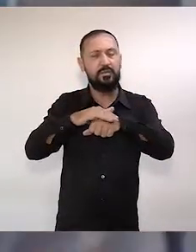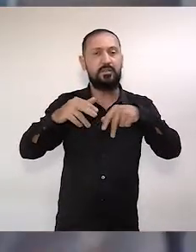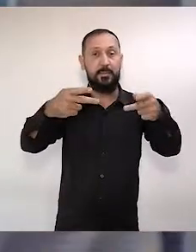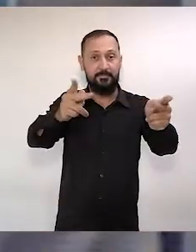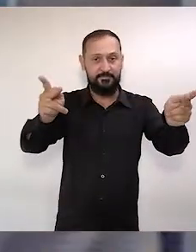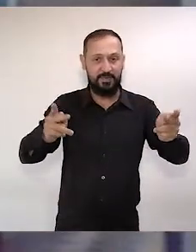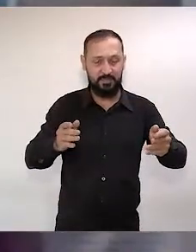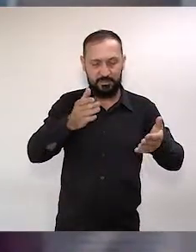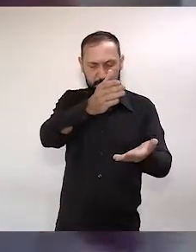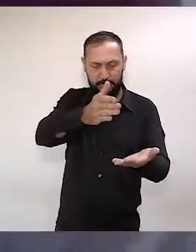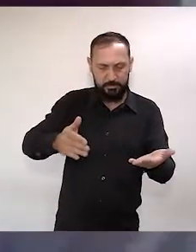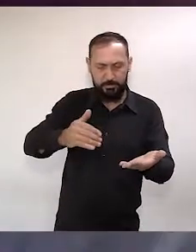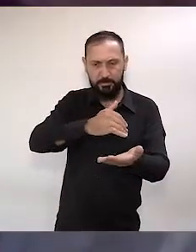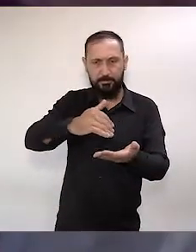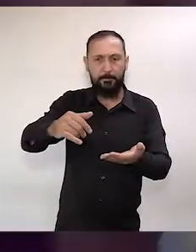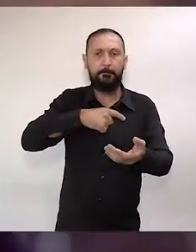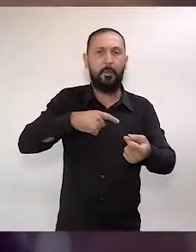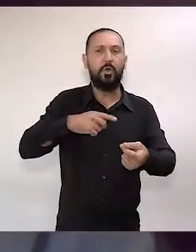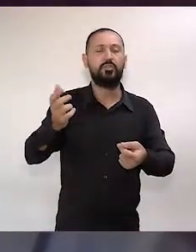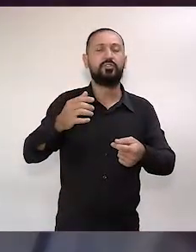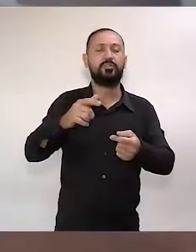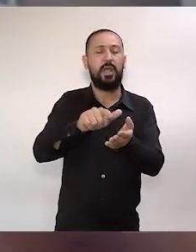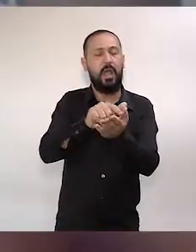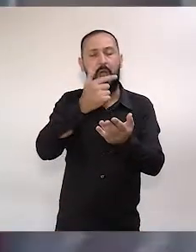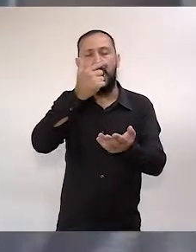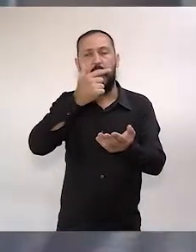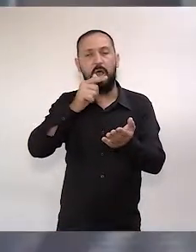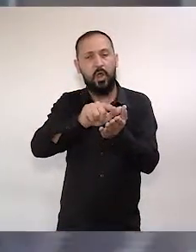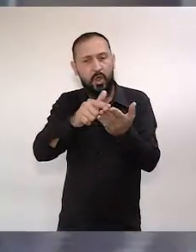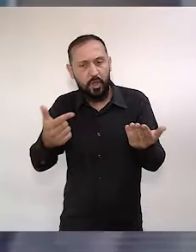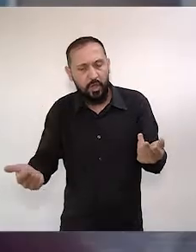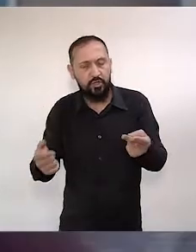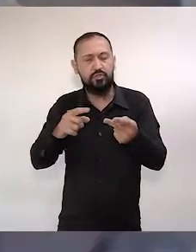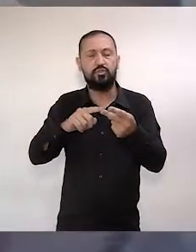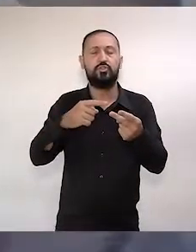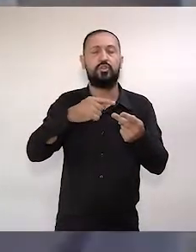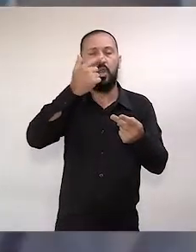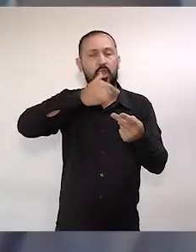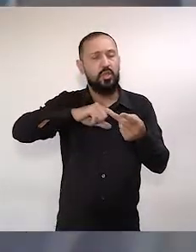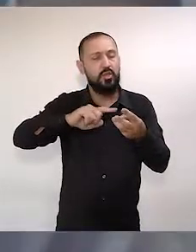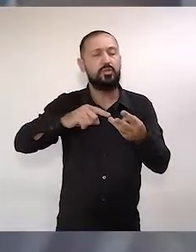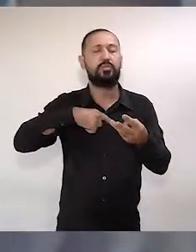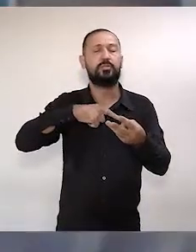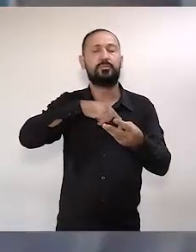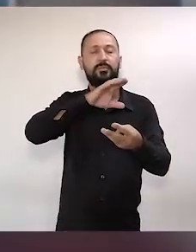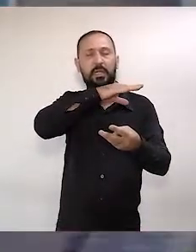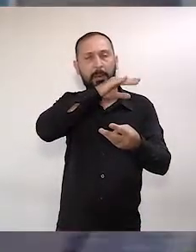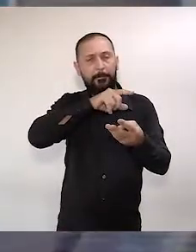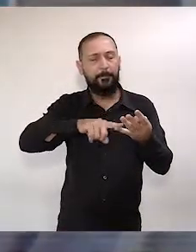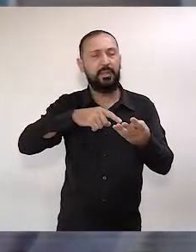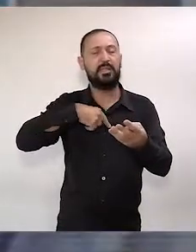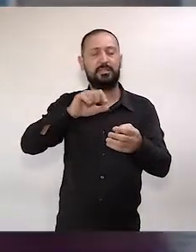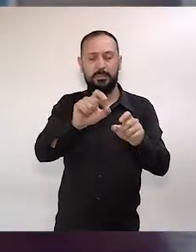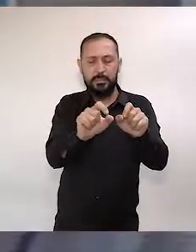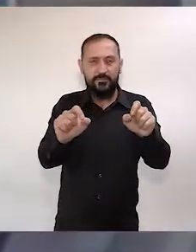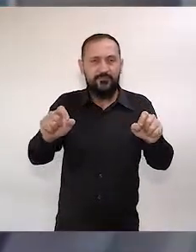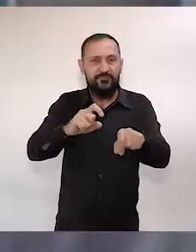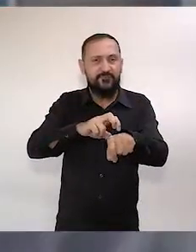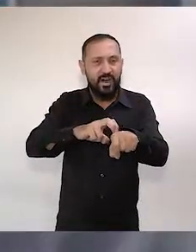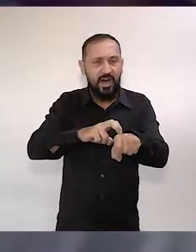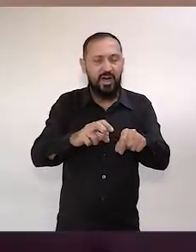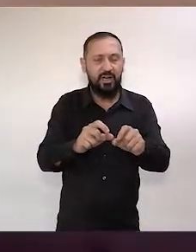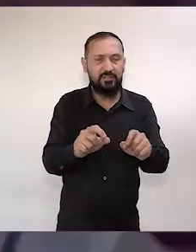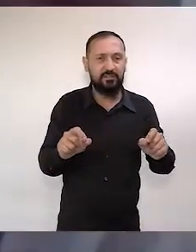de pizza, eu estou falando que nela pode ter queijo, pode ter calabresa, pode ter azeitona, pode ter ovo.